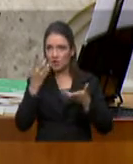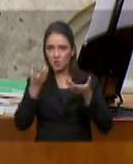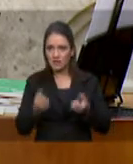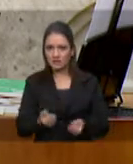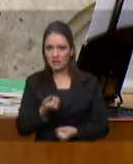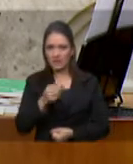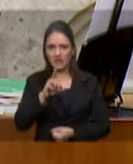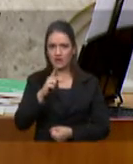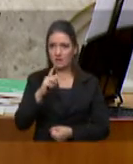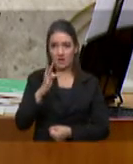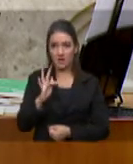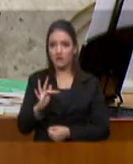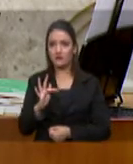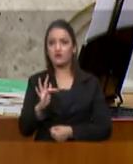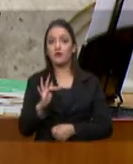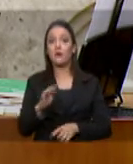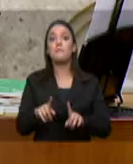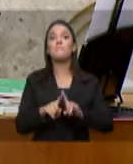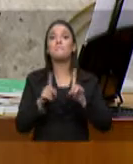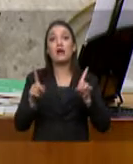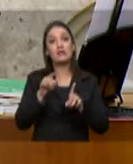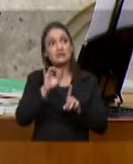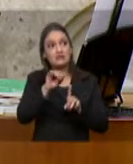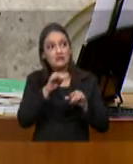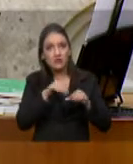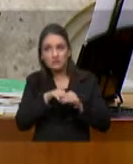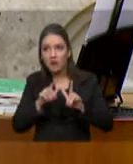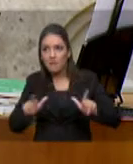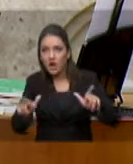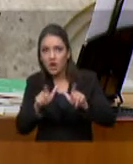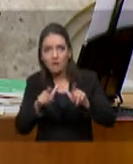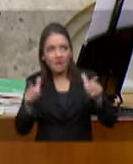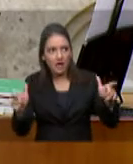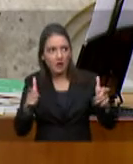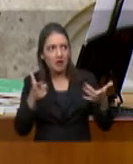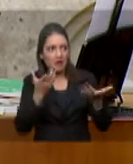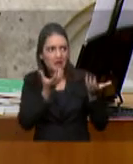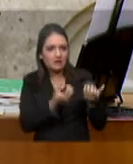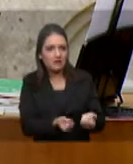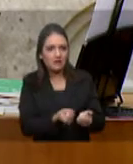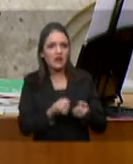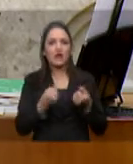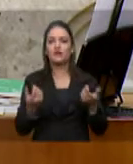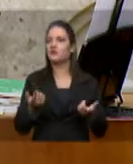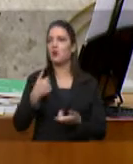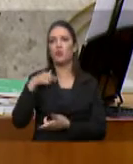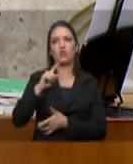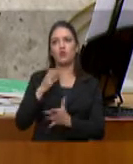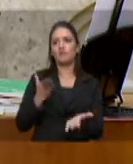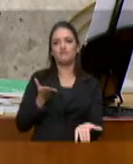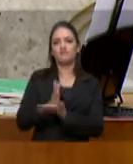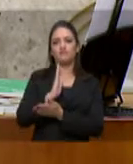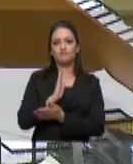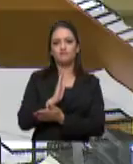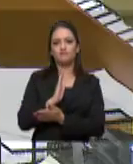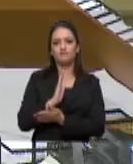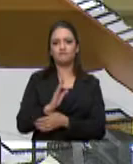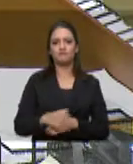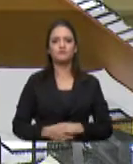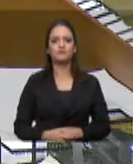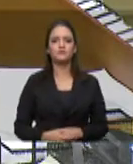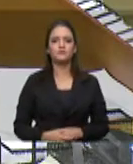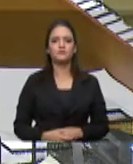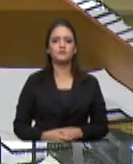não conhece, mas acaso conhecida... julga improcedente. Então, não conhece